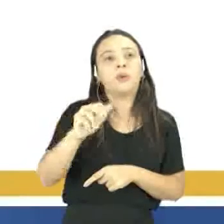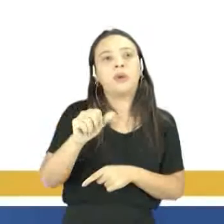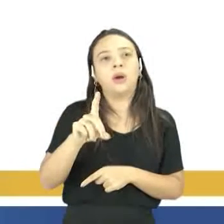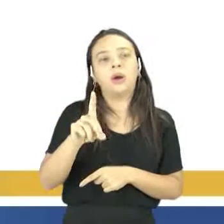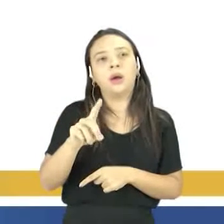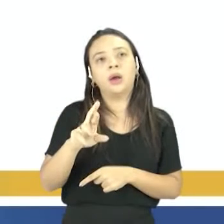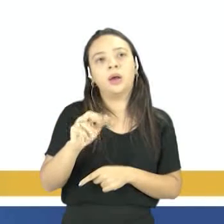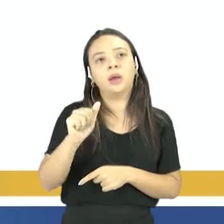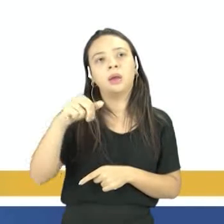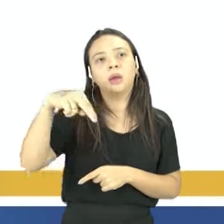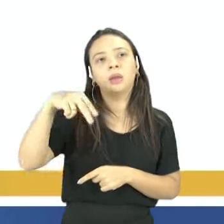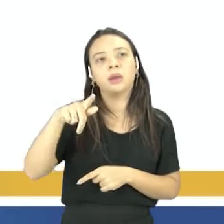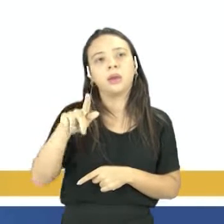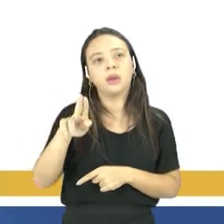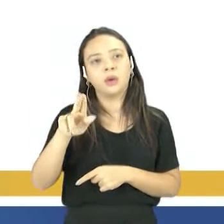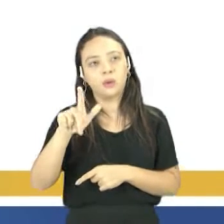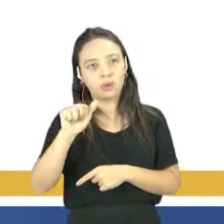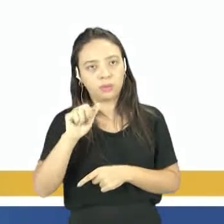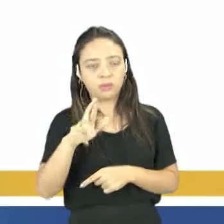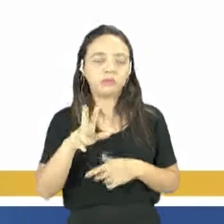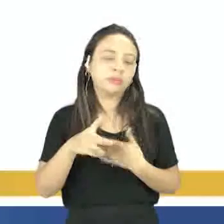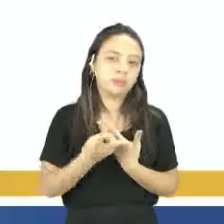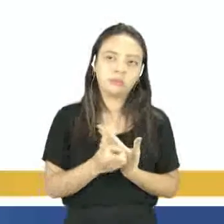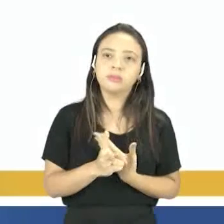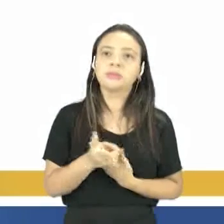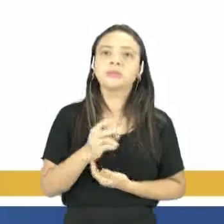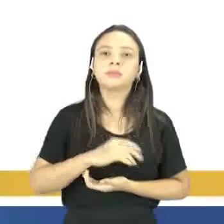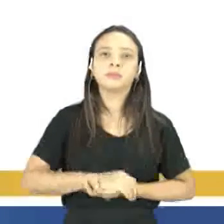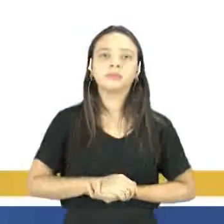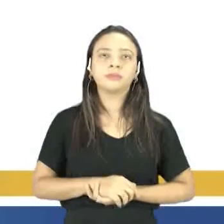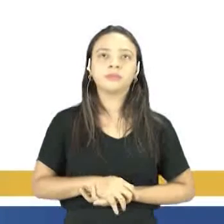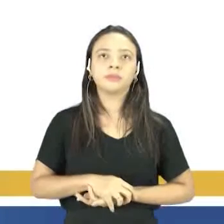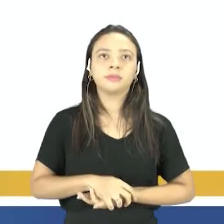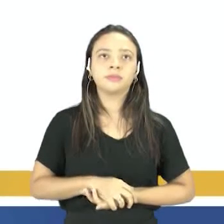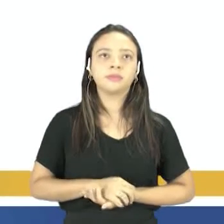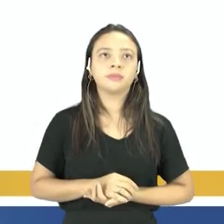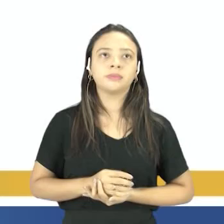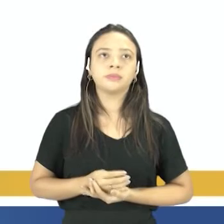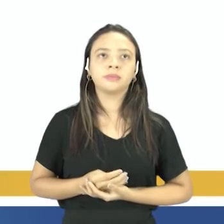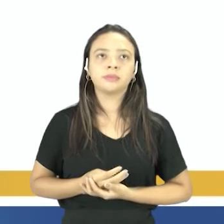pentágono, trata-se de um prisma pentagonal e assim por diante.